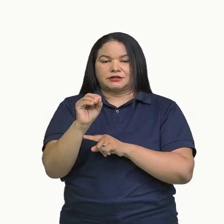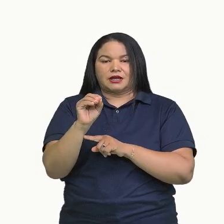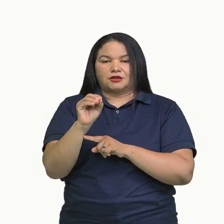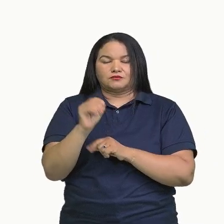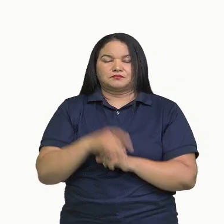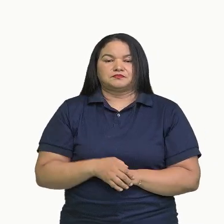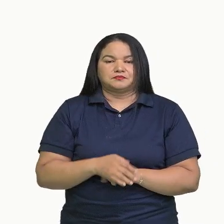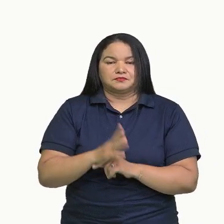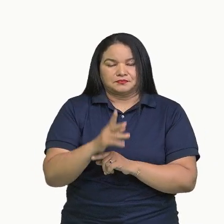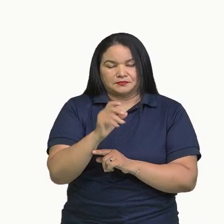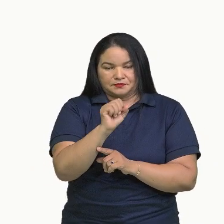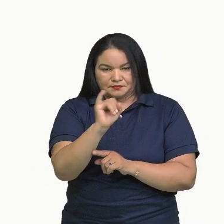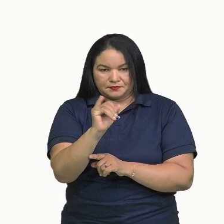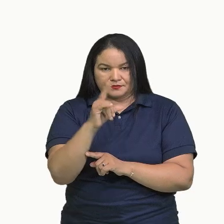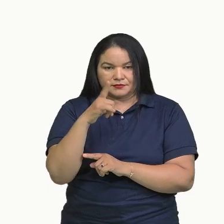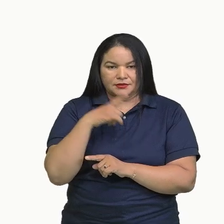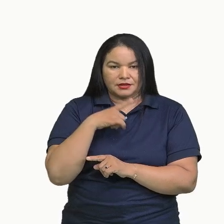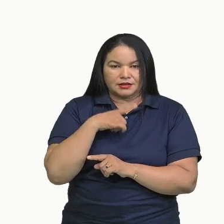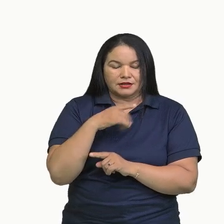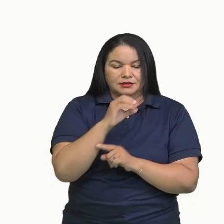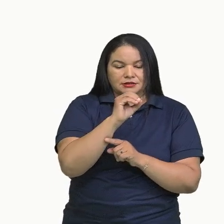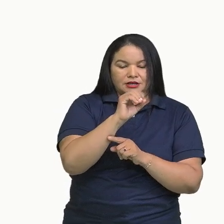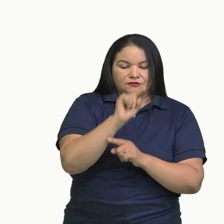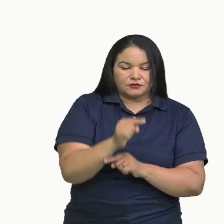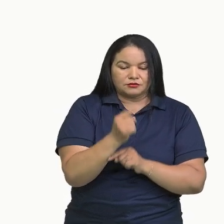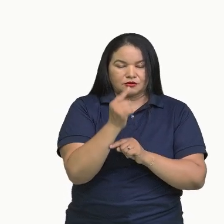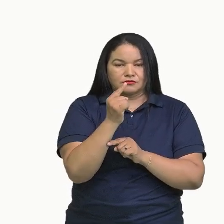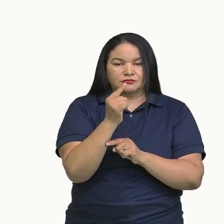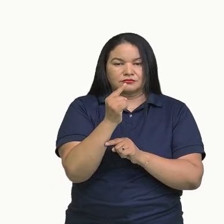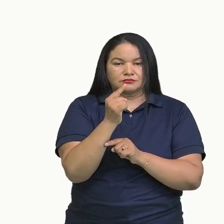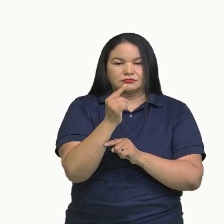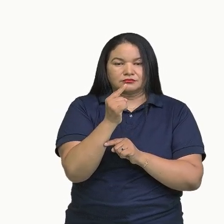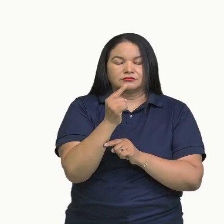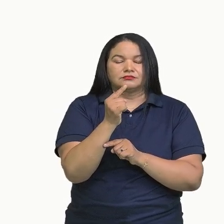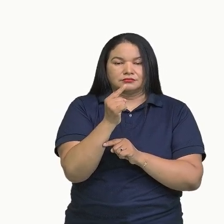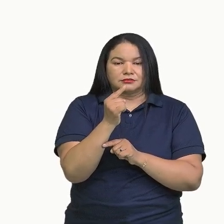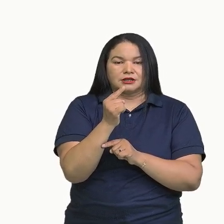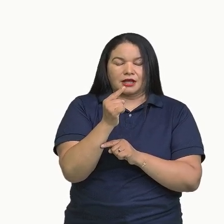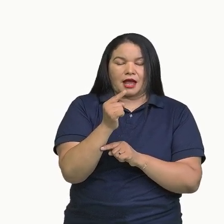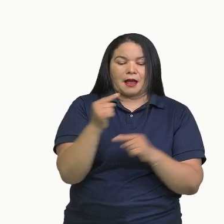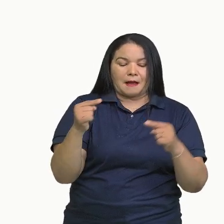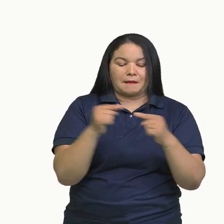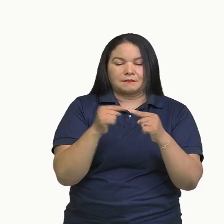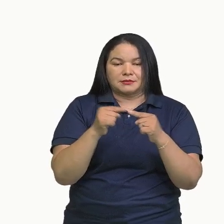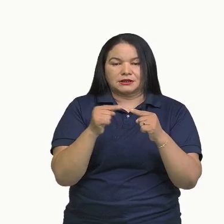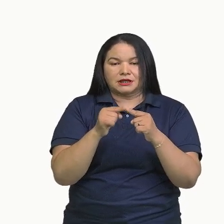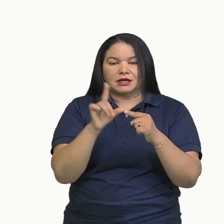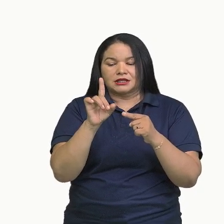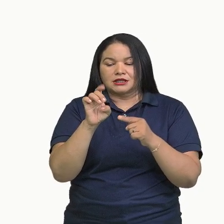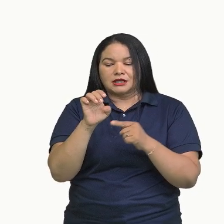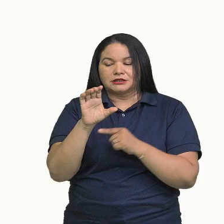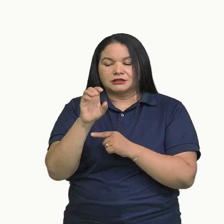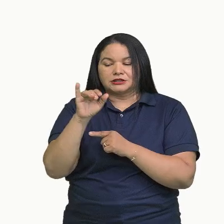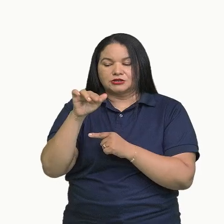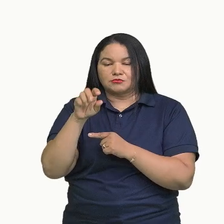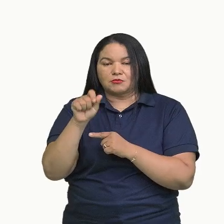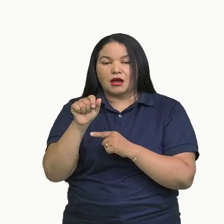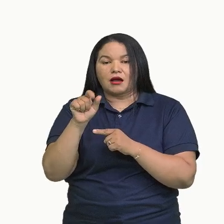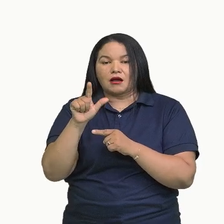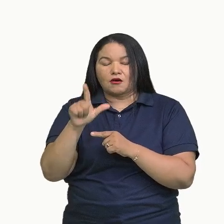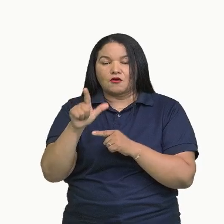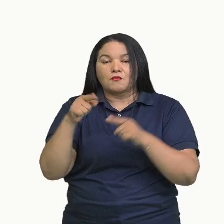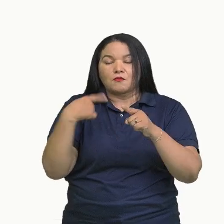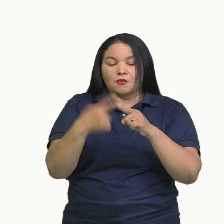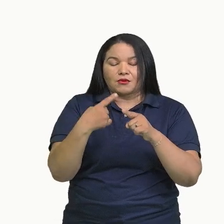nós temos 0,1 é um número decimal, porque tem um número ali após a vírgula que é diferente